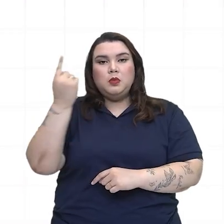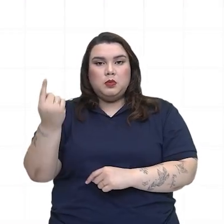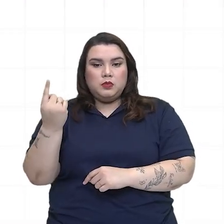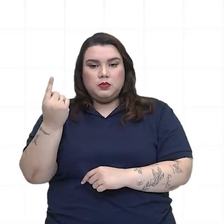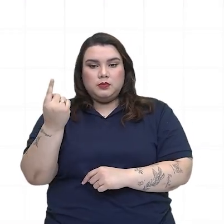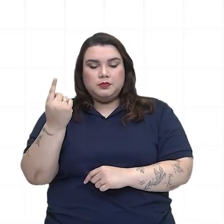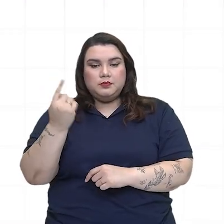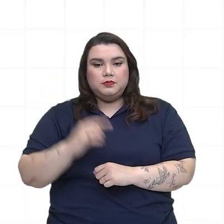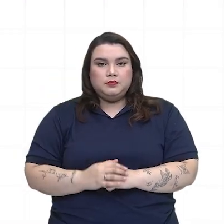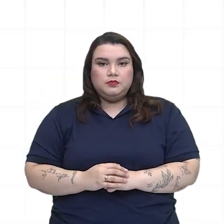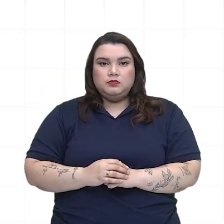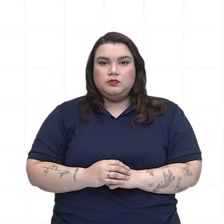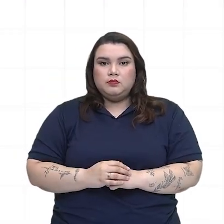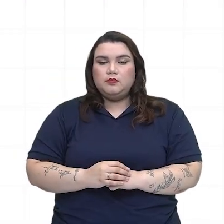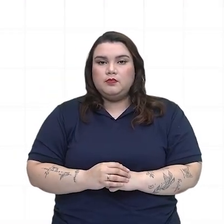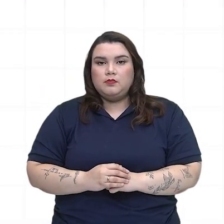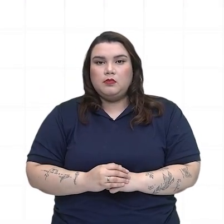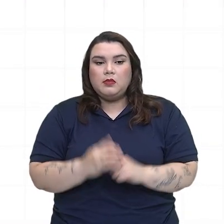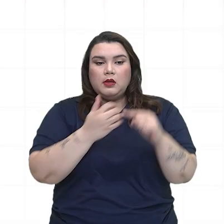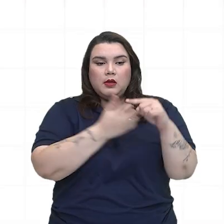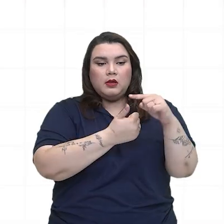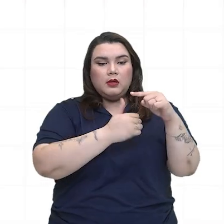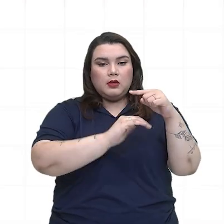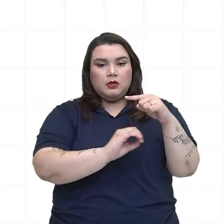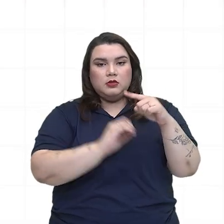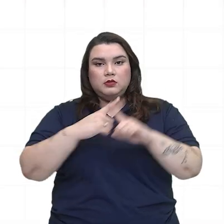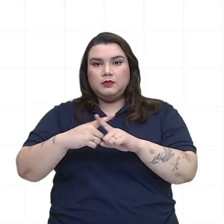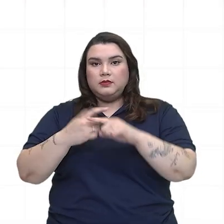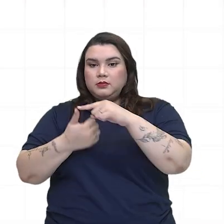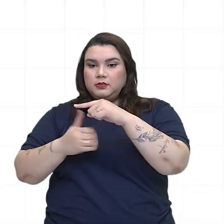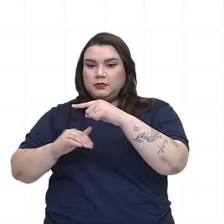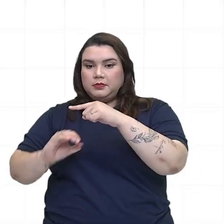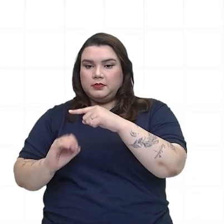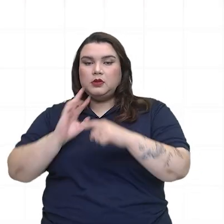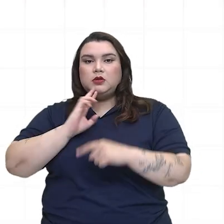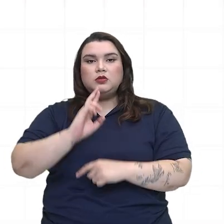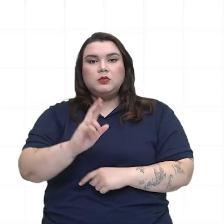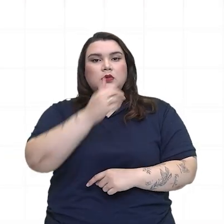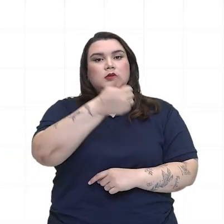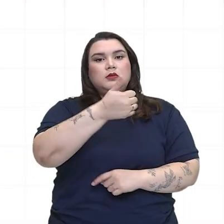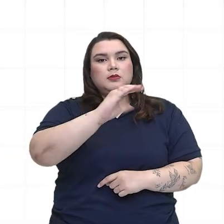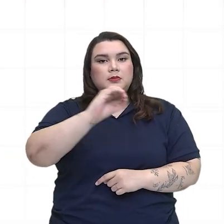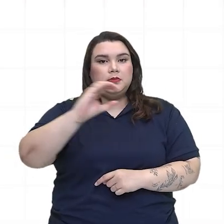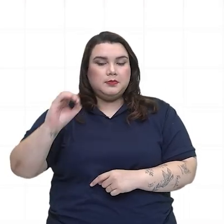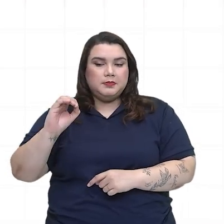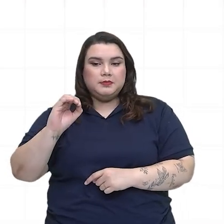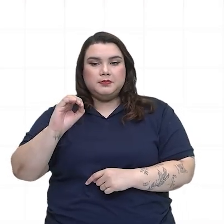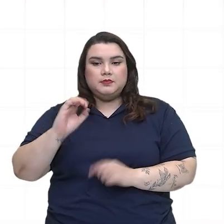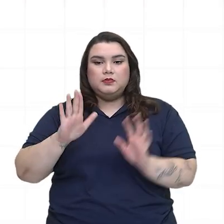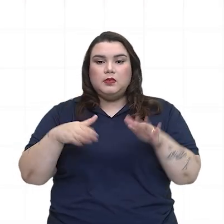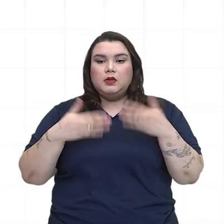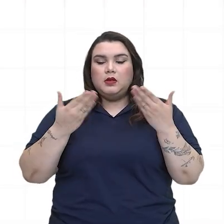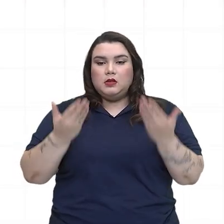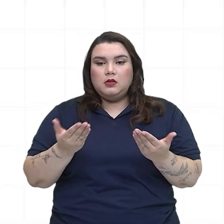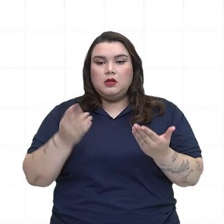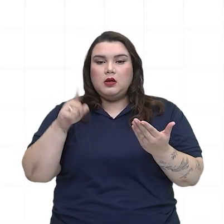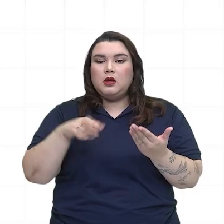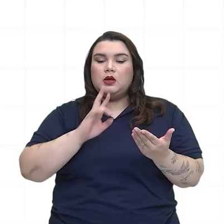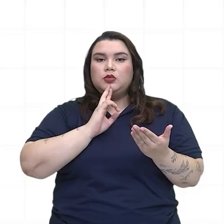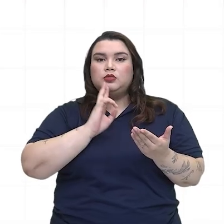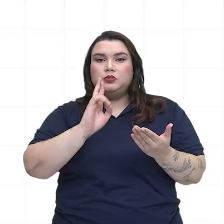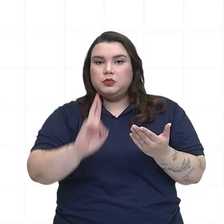o denominador pelo denominador. 10 vezes 10 é 100. Então, esse é o resultado